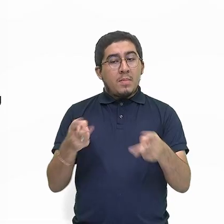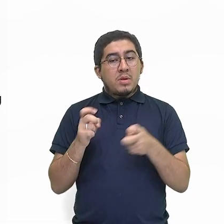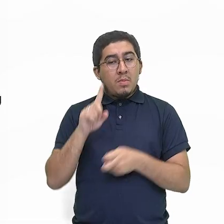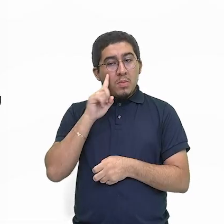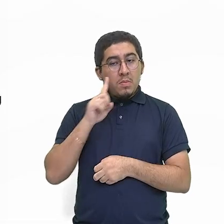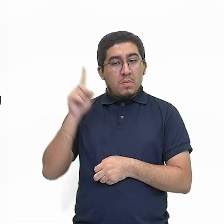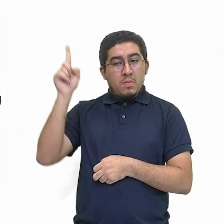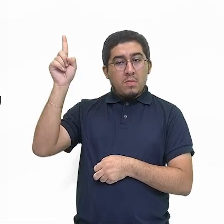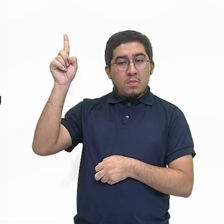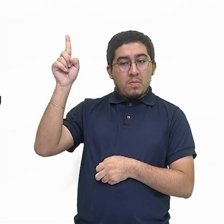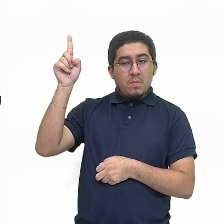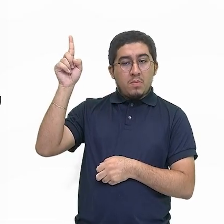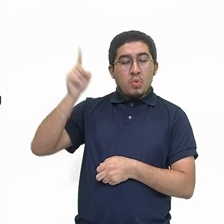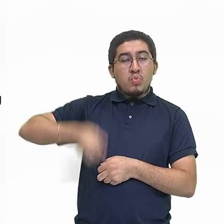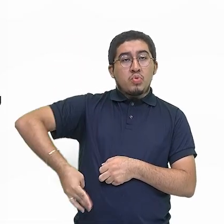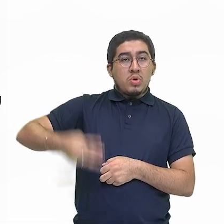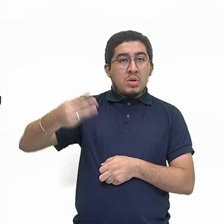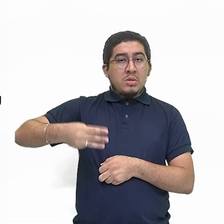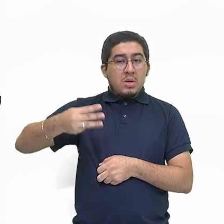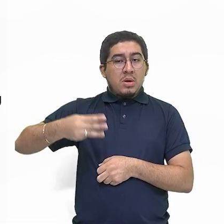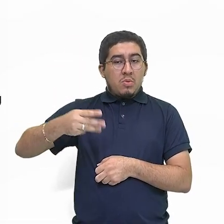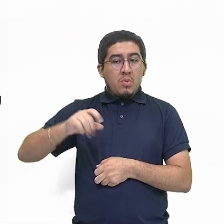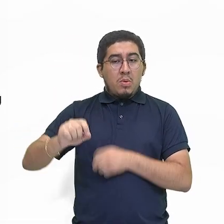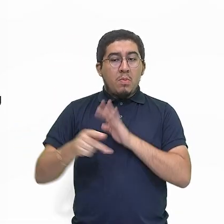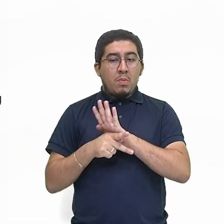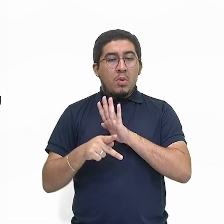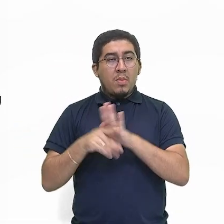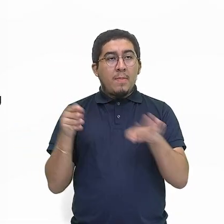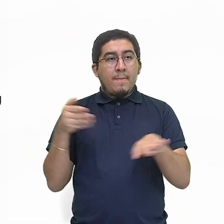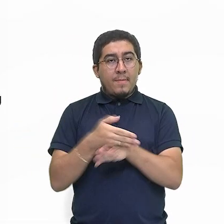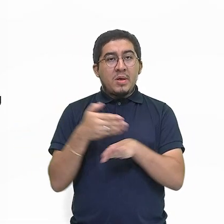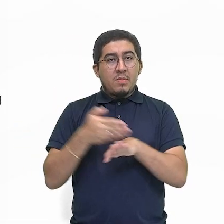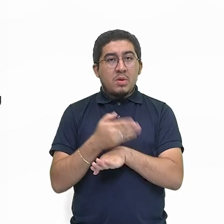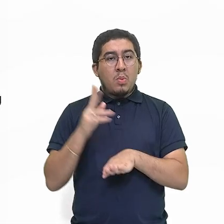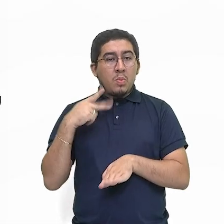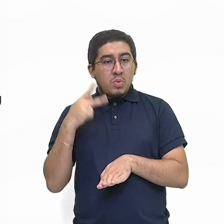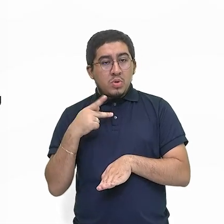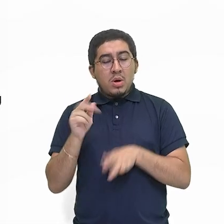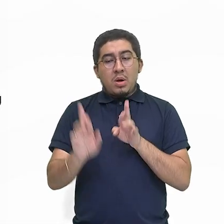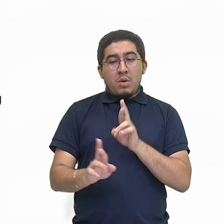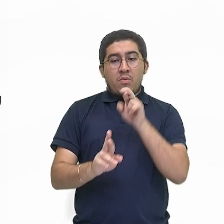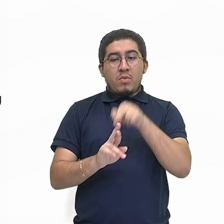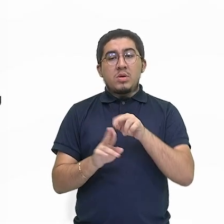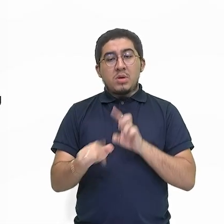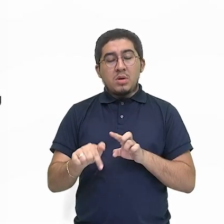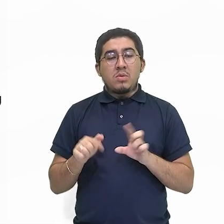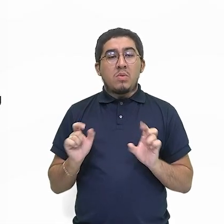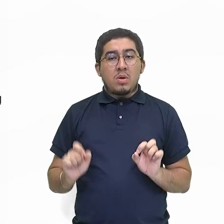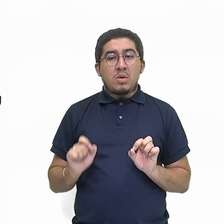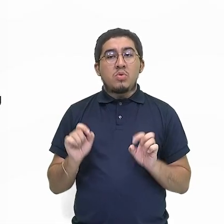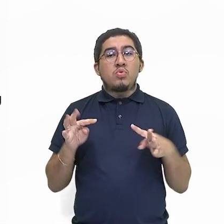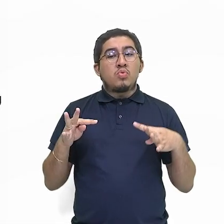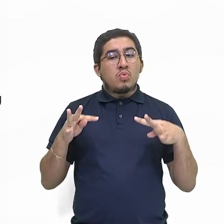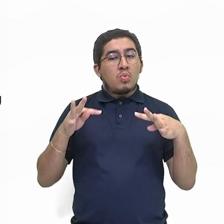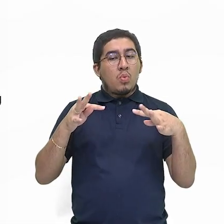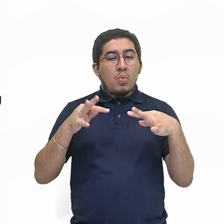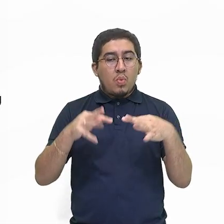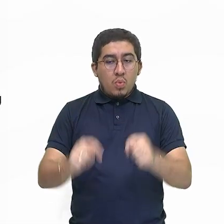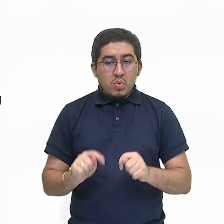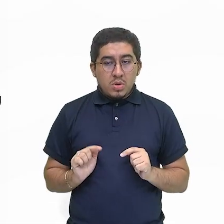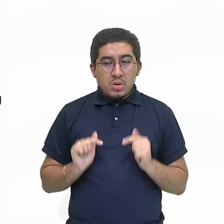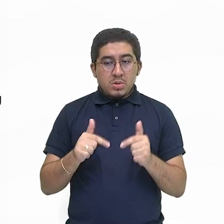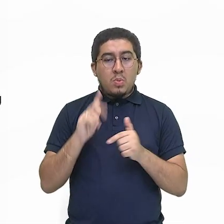que é o nível mais alto, né, da participação, de acordo com Giacomo Sani, é quando toda aquela